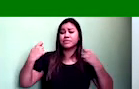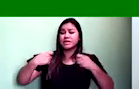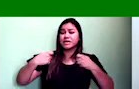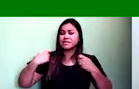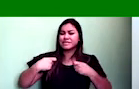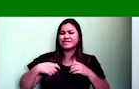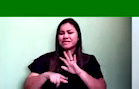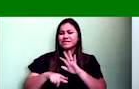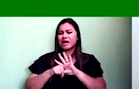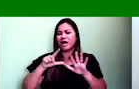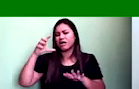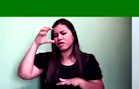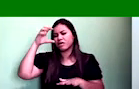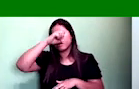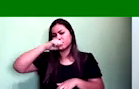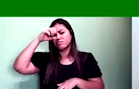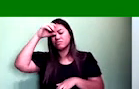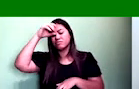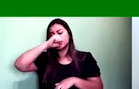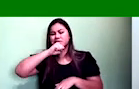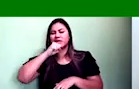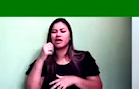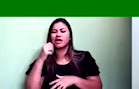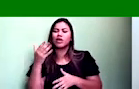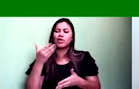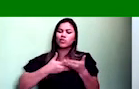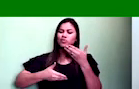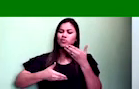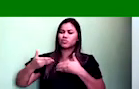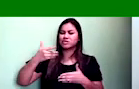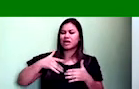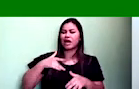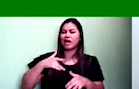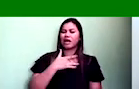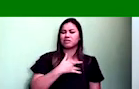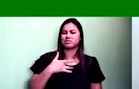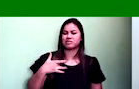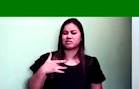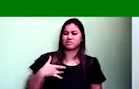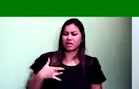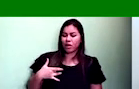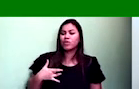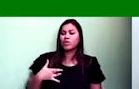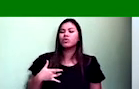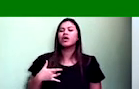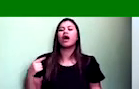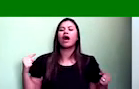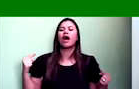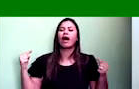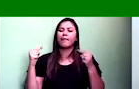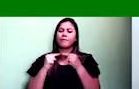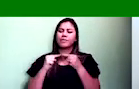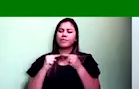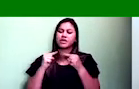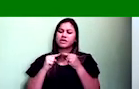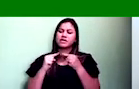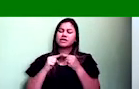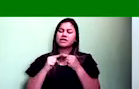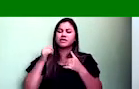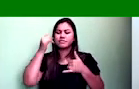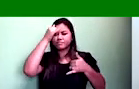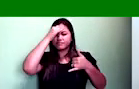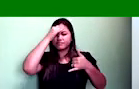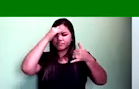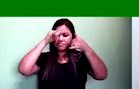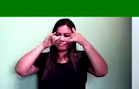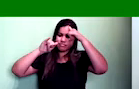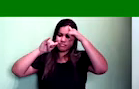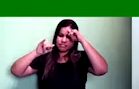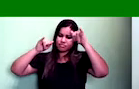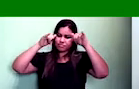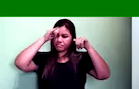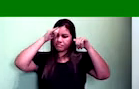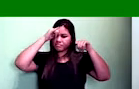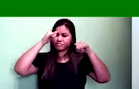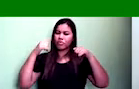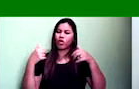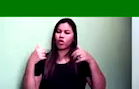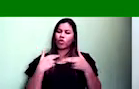um cuidado de saúde, tá, no sentido de se prevenir as